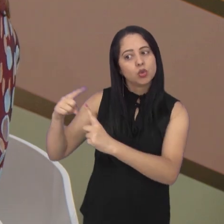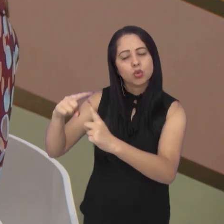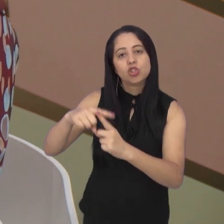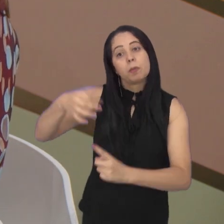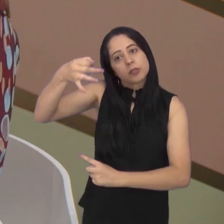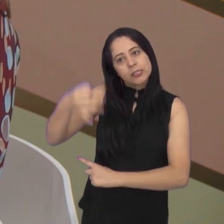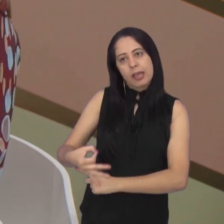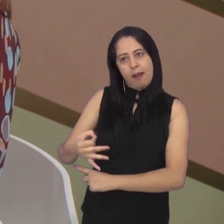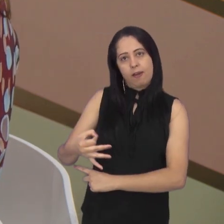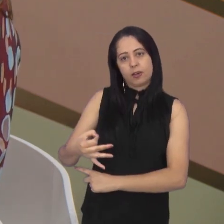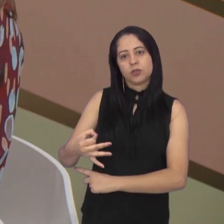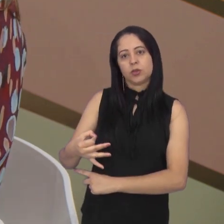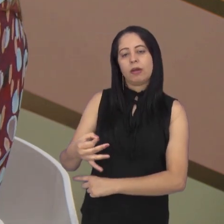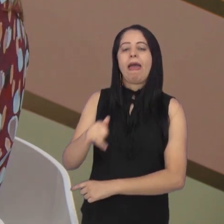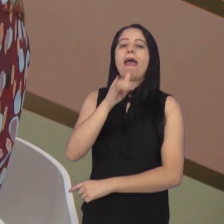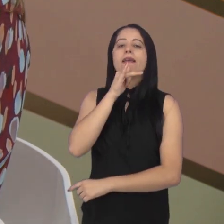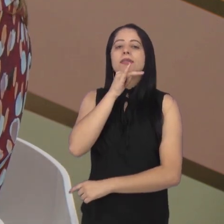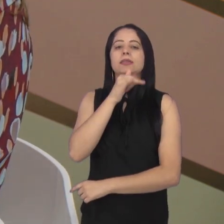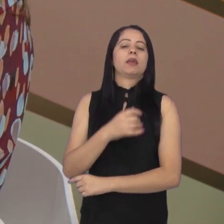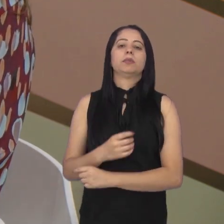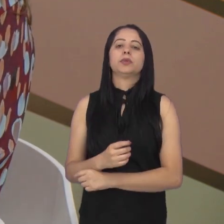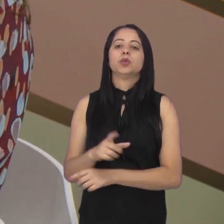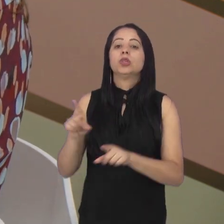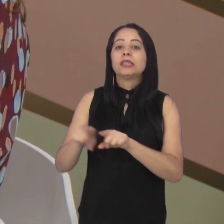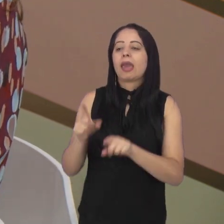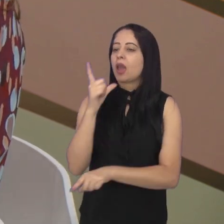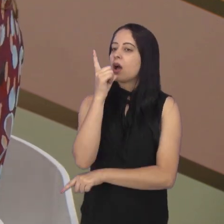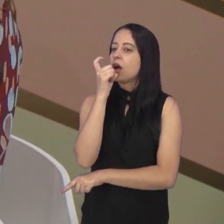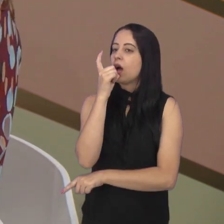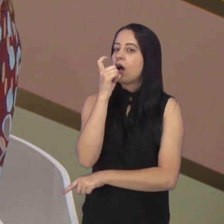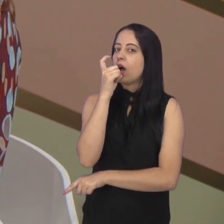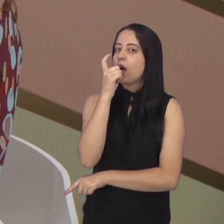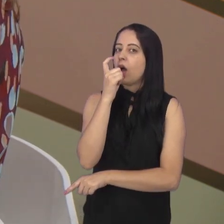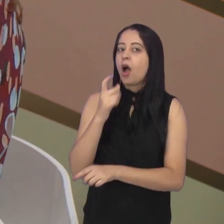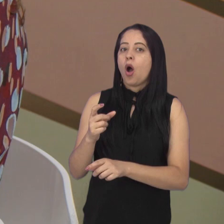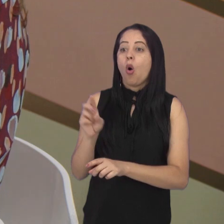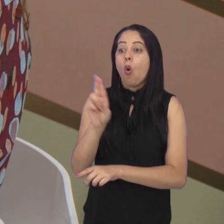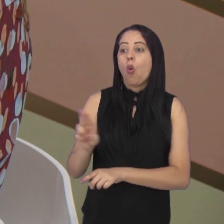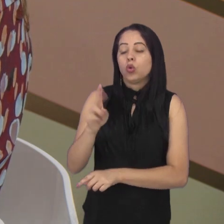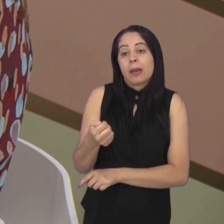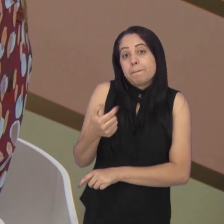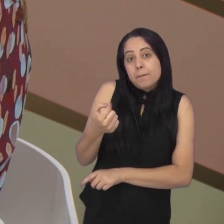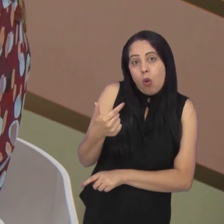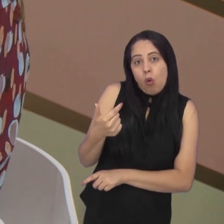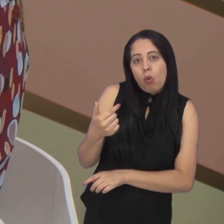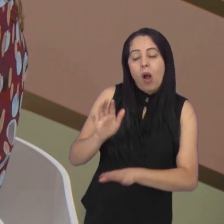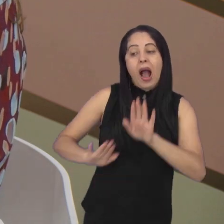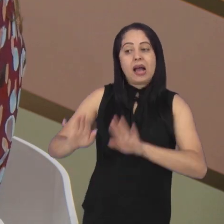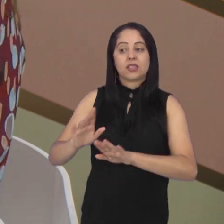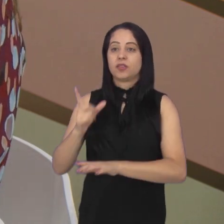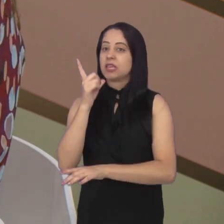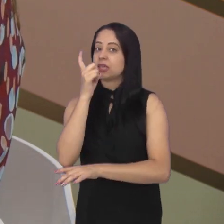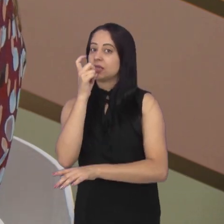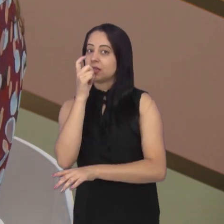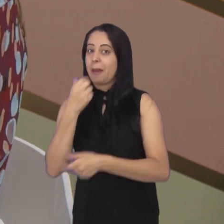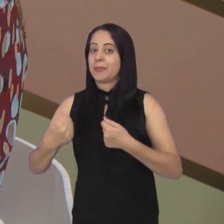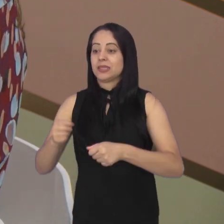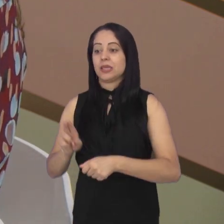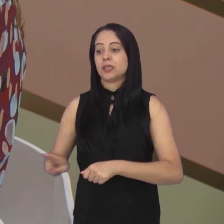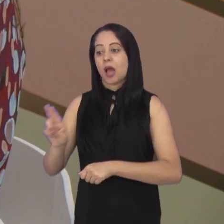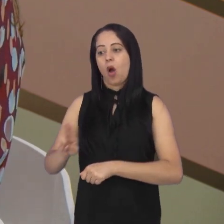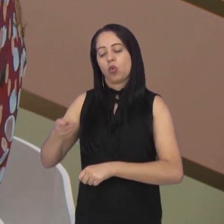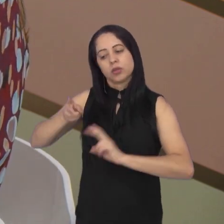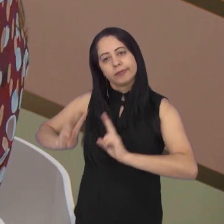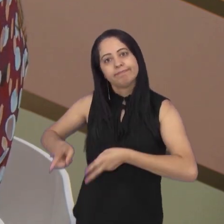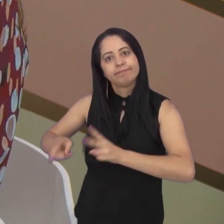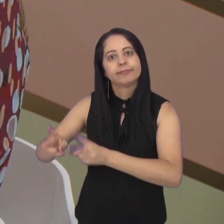que está utilizada ali. Então, eu tenho, por exemplo, broncodilatadores de ação curta, eu tenho broncodilatadores de ação longa, tenho corticoides